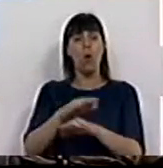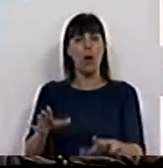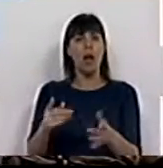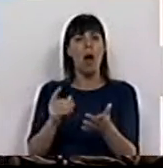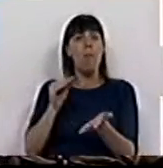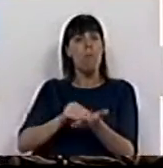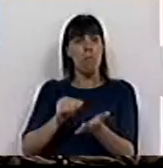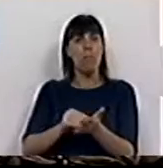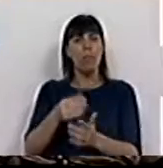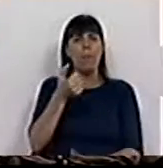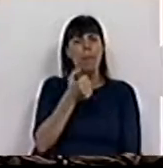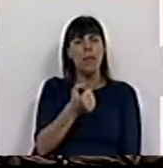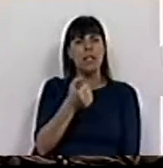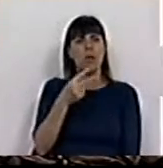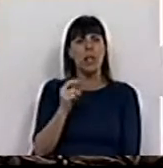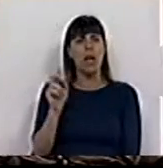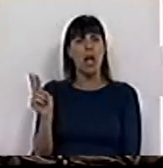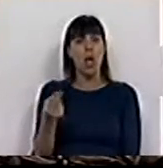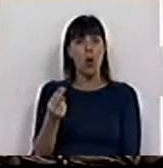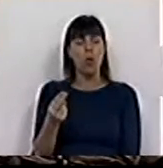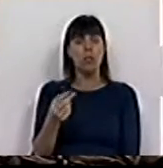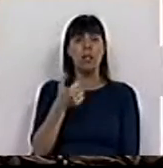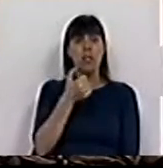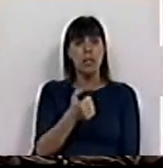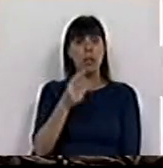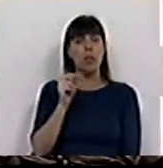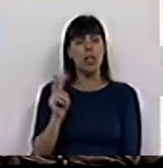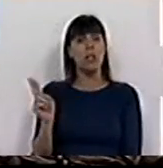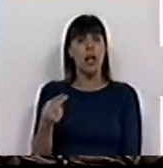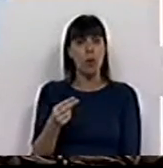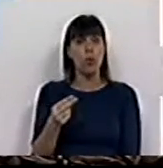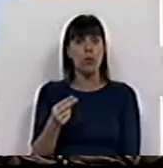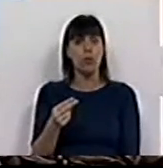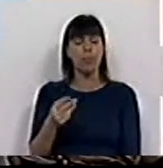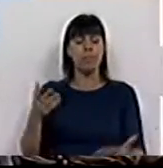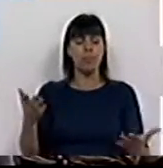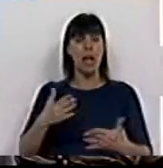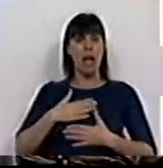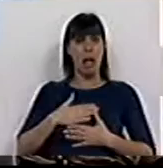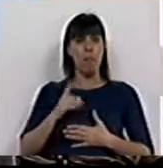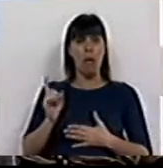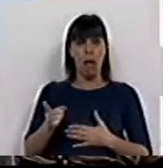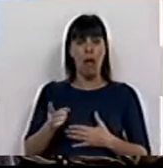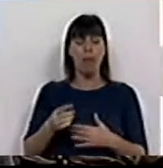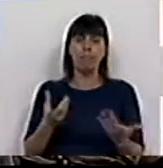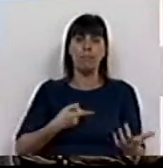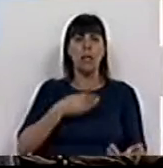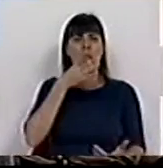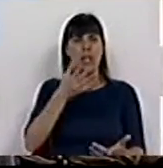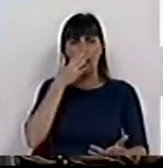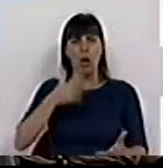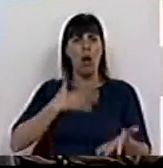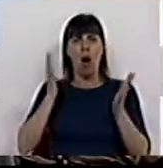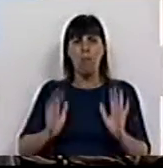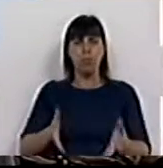mais desfavorecidas para 53 euros. 53 euros. Com amigos destes, é caso para dizer que